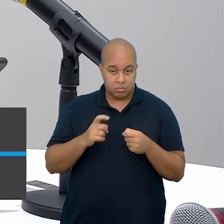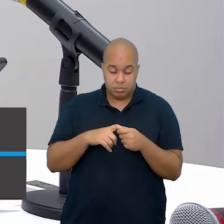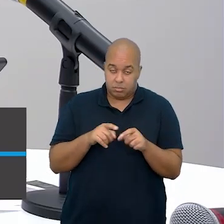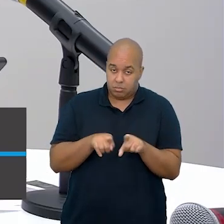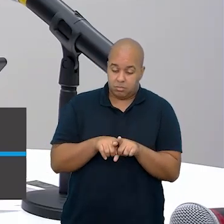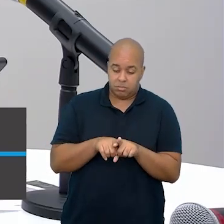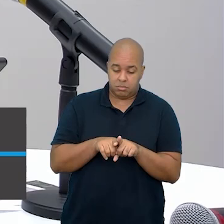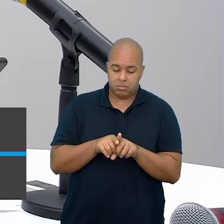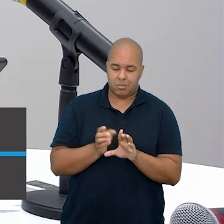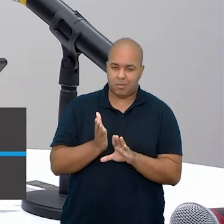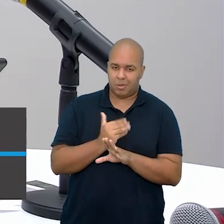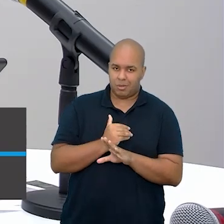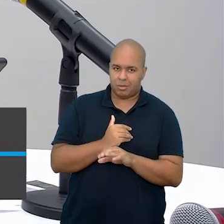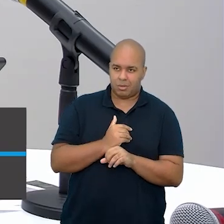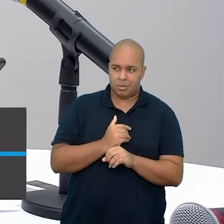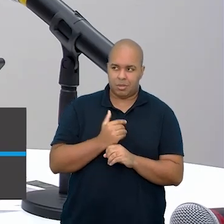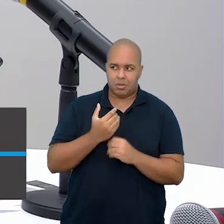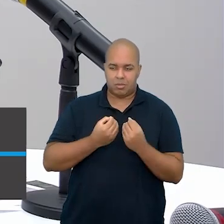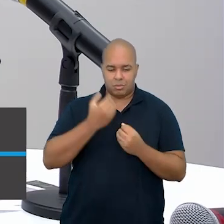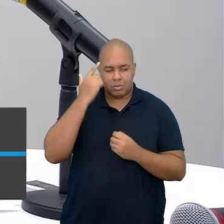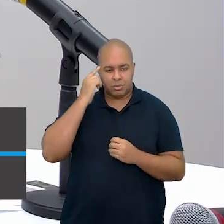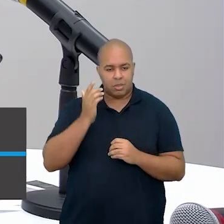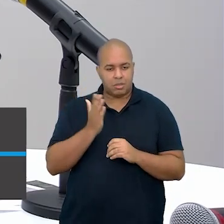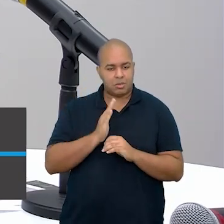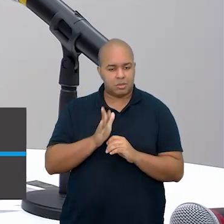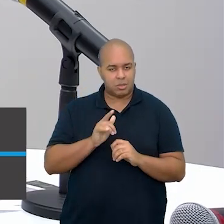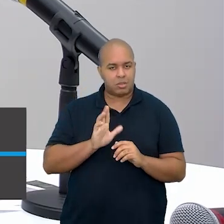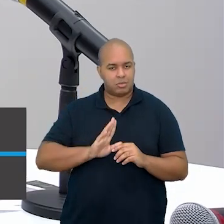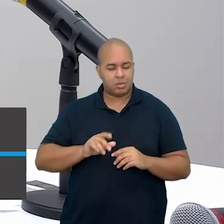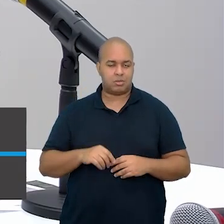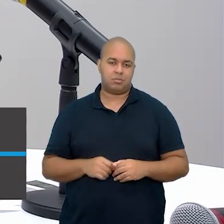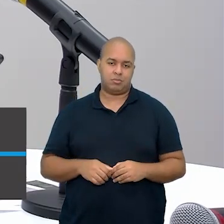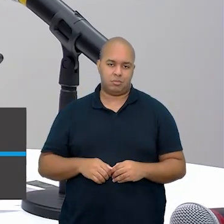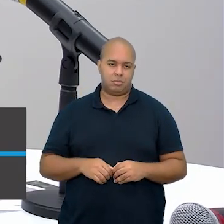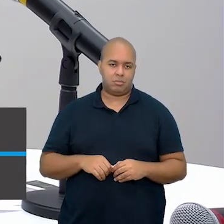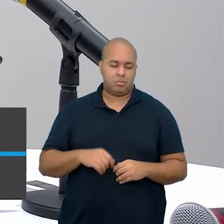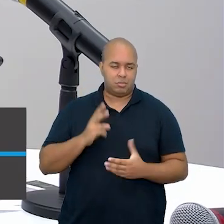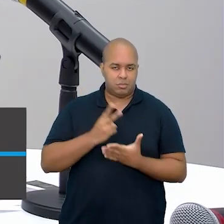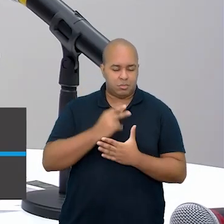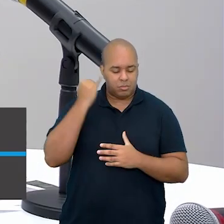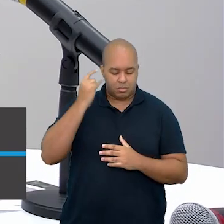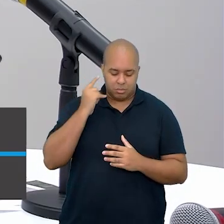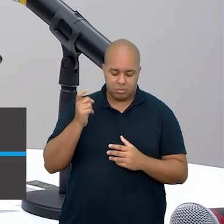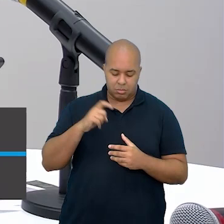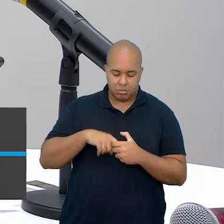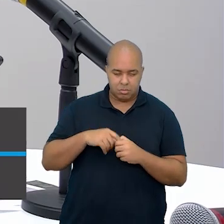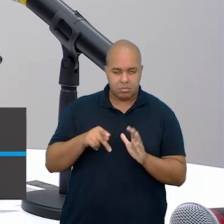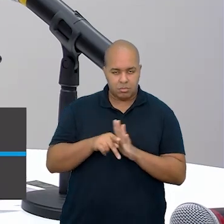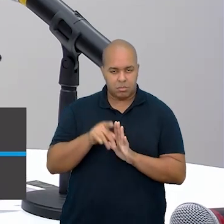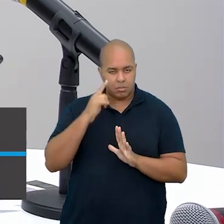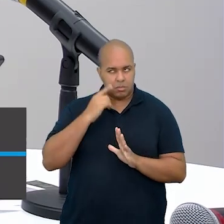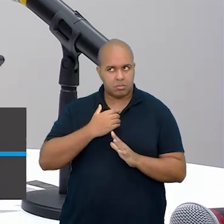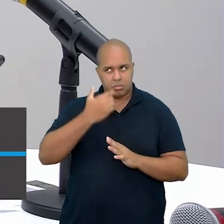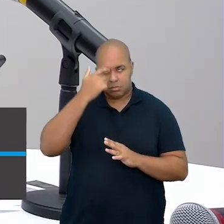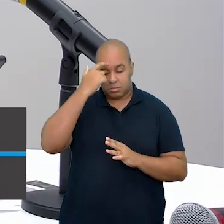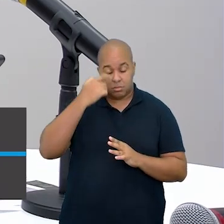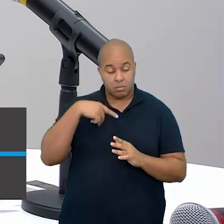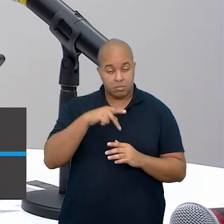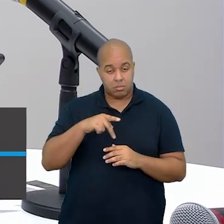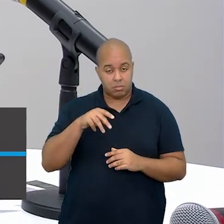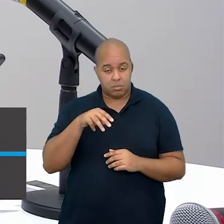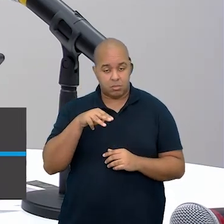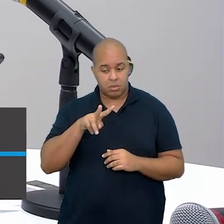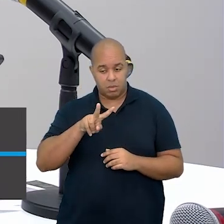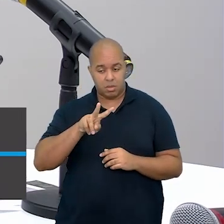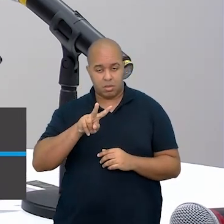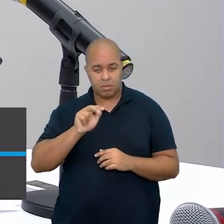retomando conceitos anteriores já trabalhados, né? É sempre importante a retomada de conceitos, né? A professora